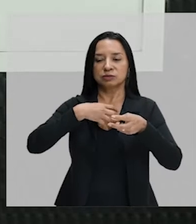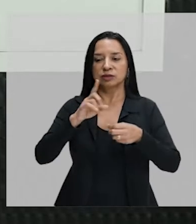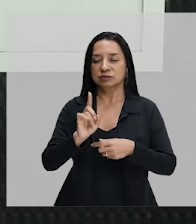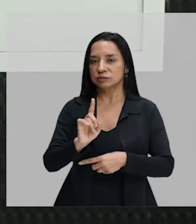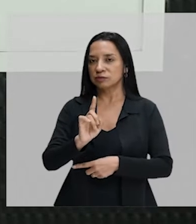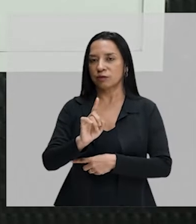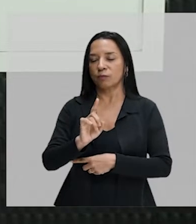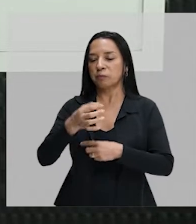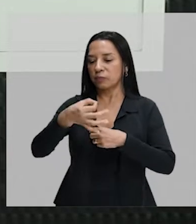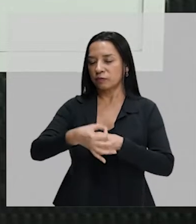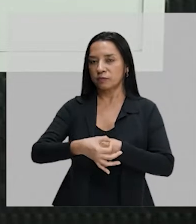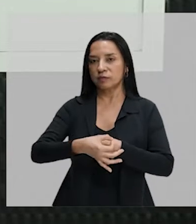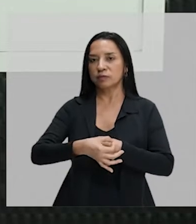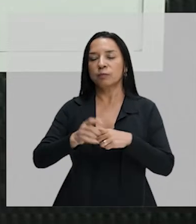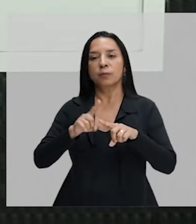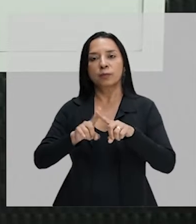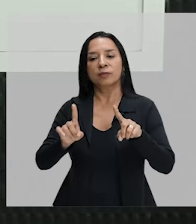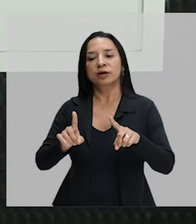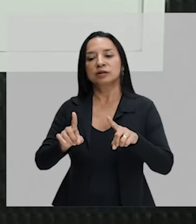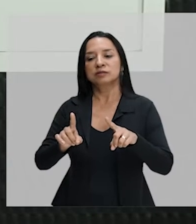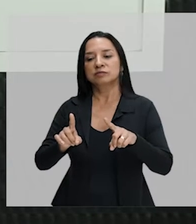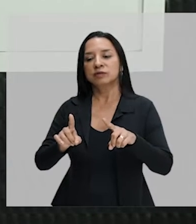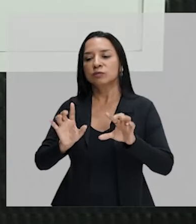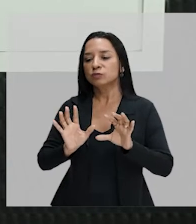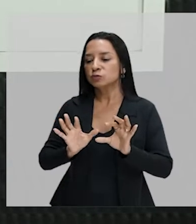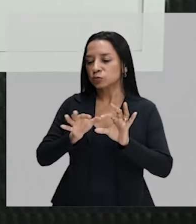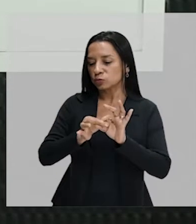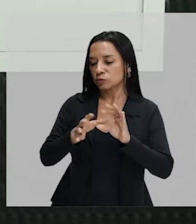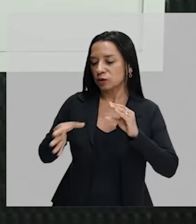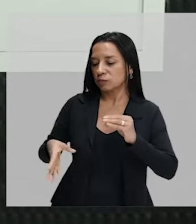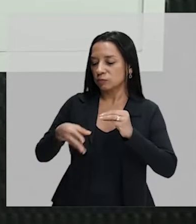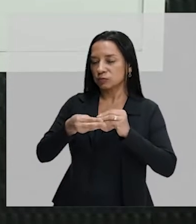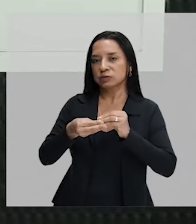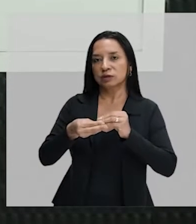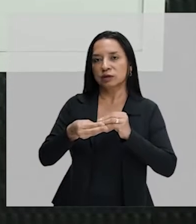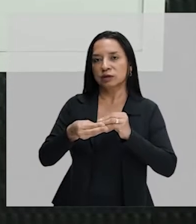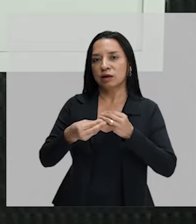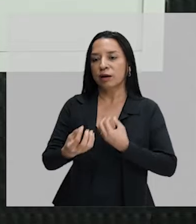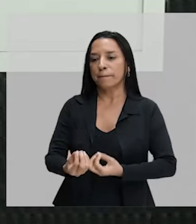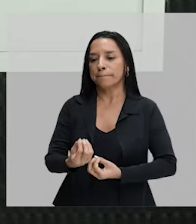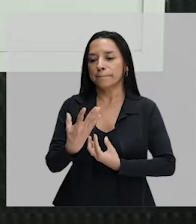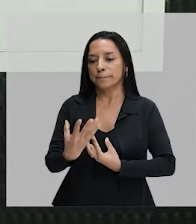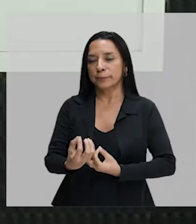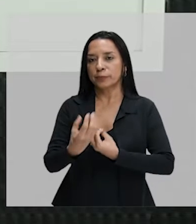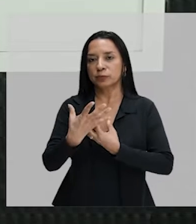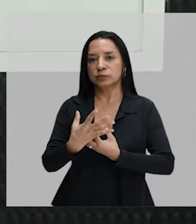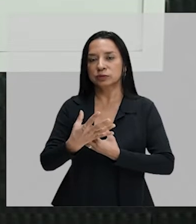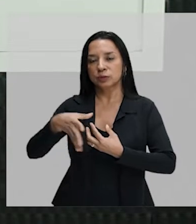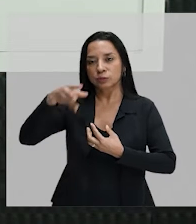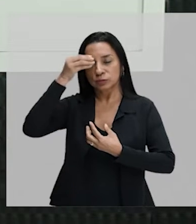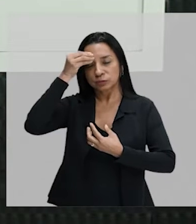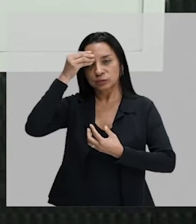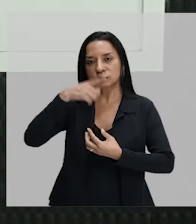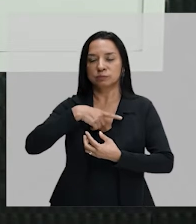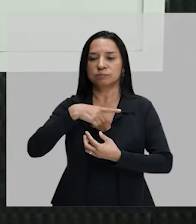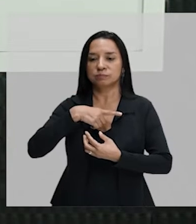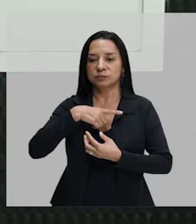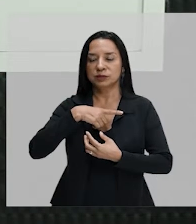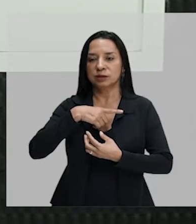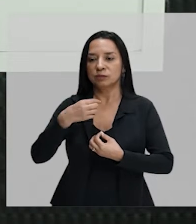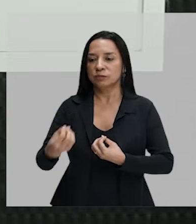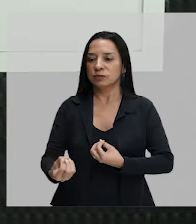tirar a sensibilidade, mas nós vamos acrescentar a essa sensibilidade a produção do próprio conhecimento. Então, nós temos aqui